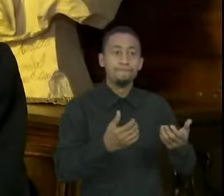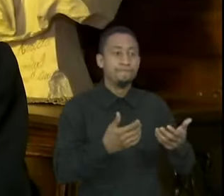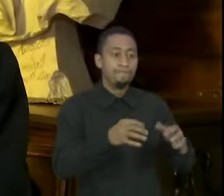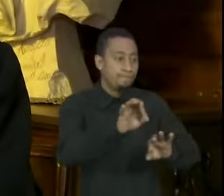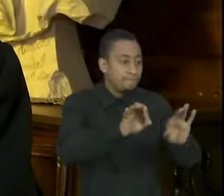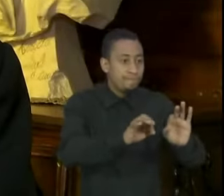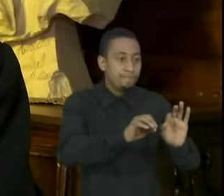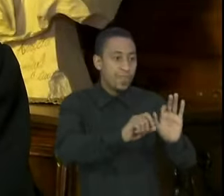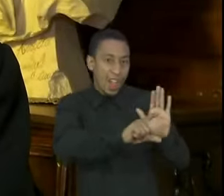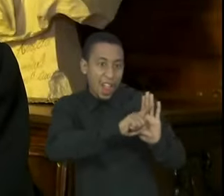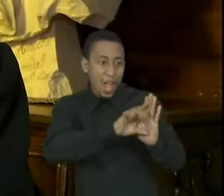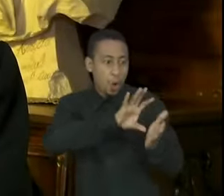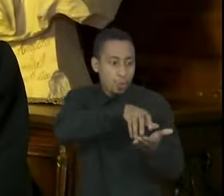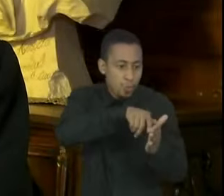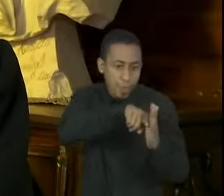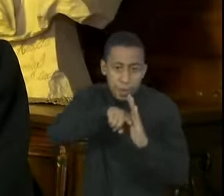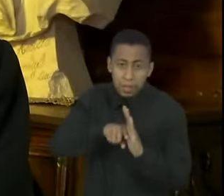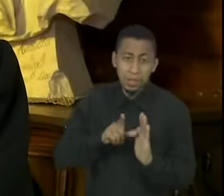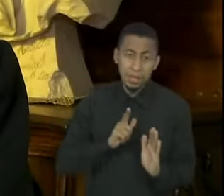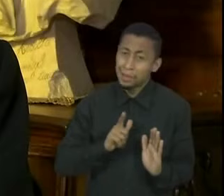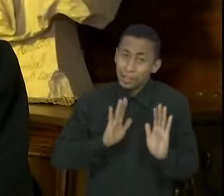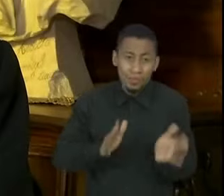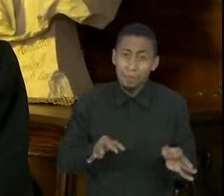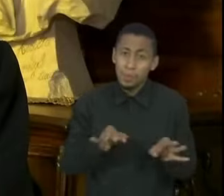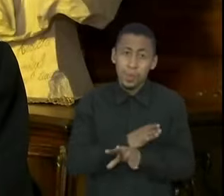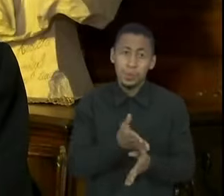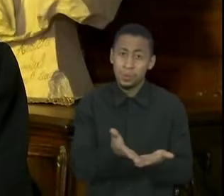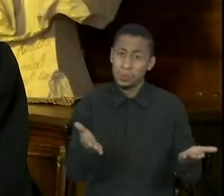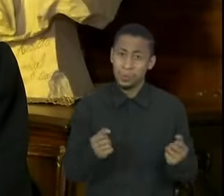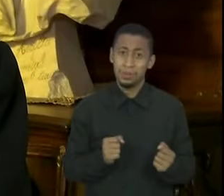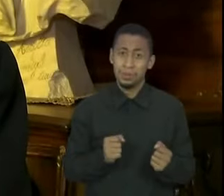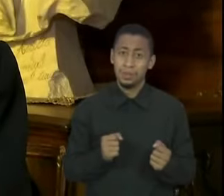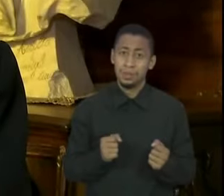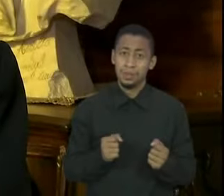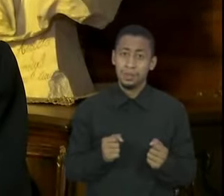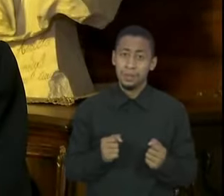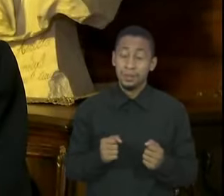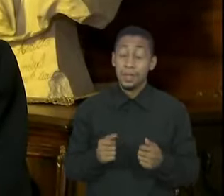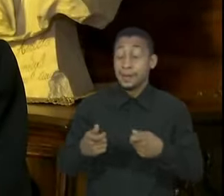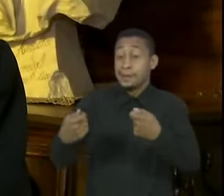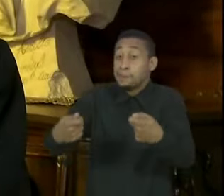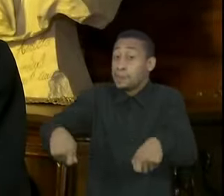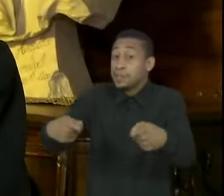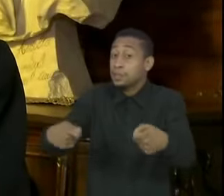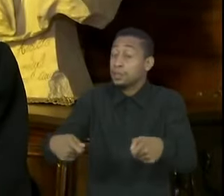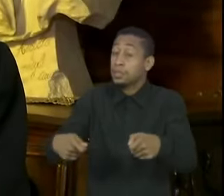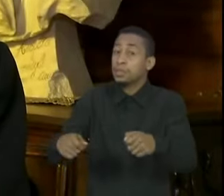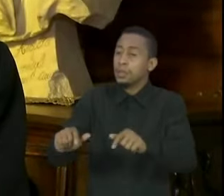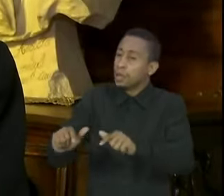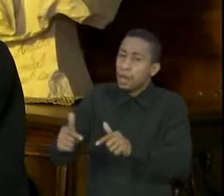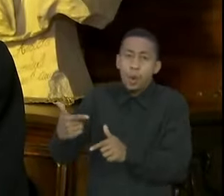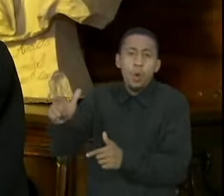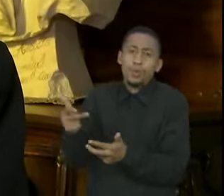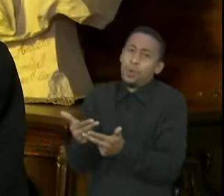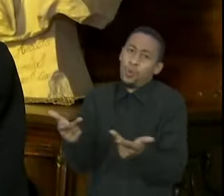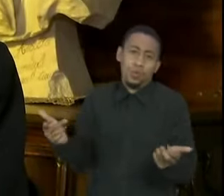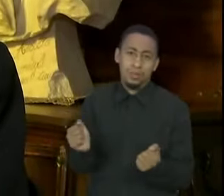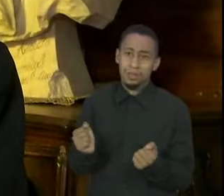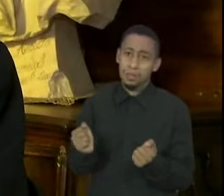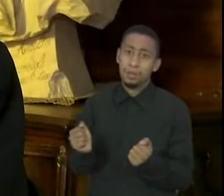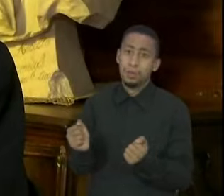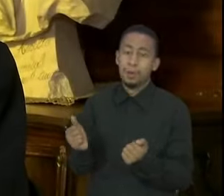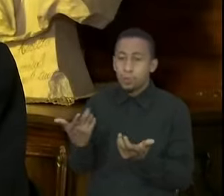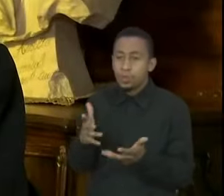temos um e é preciso de alguma outra coisa que dei